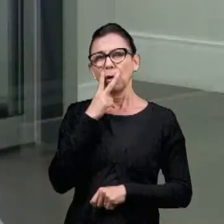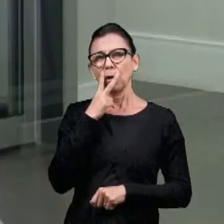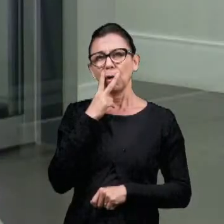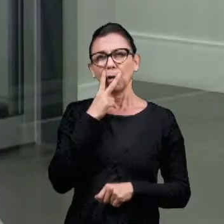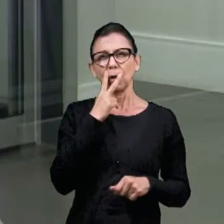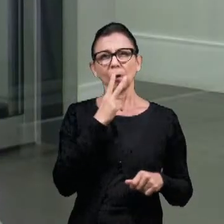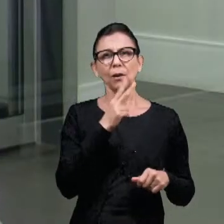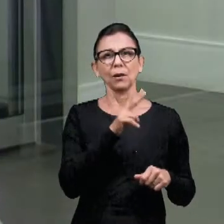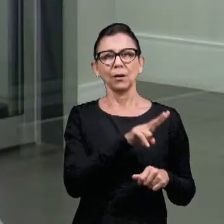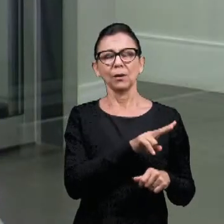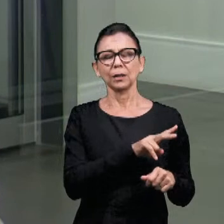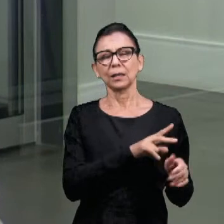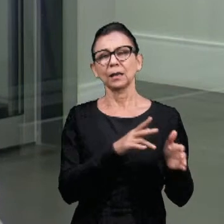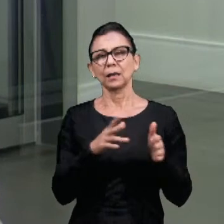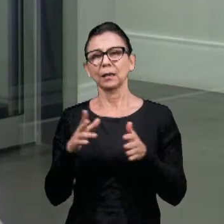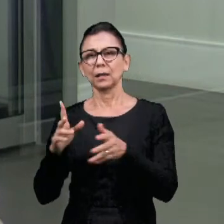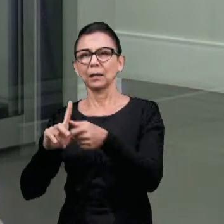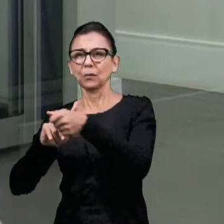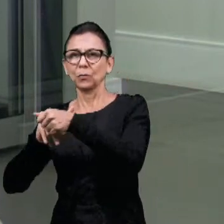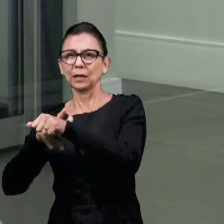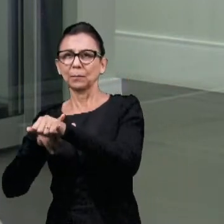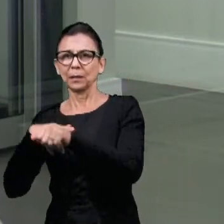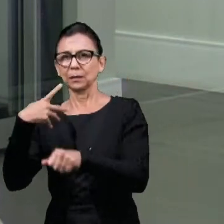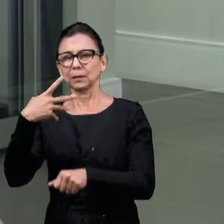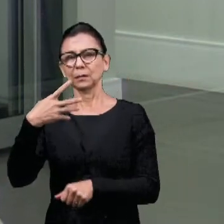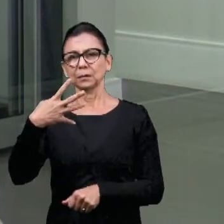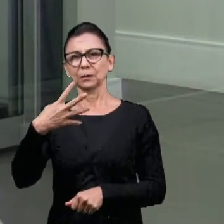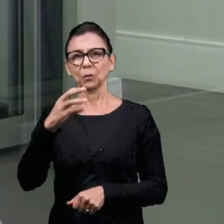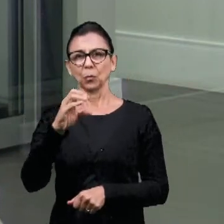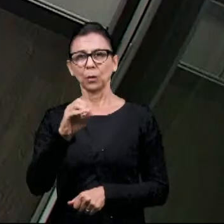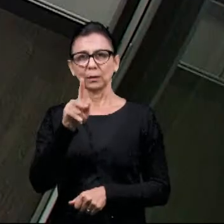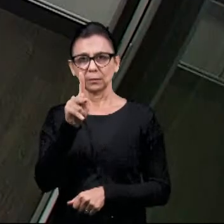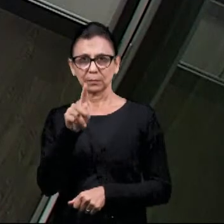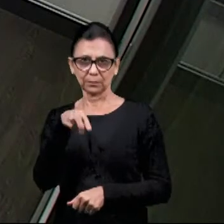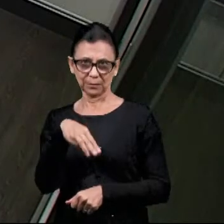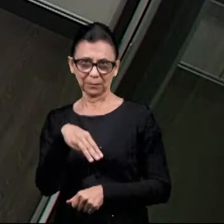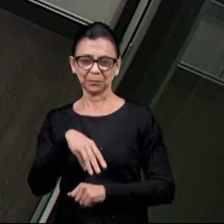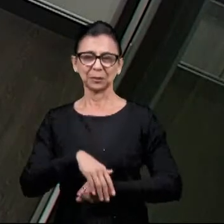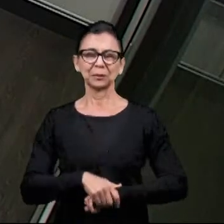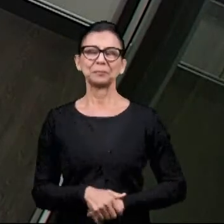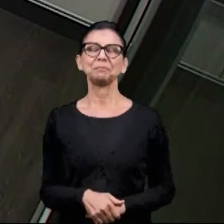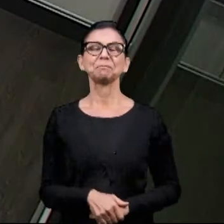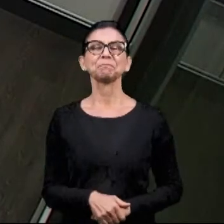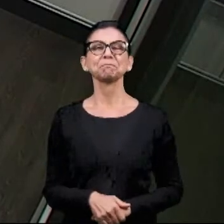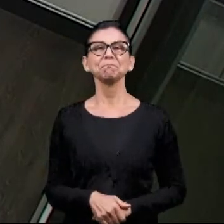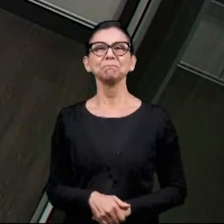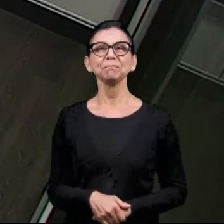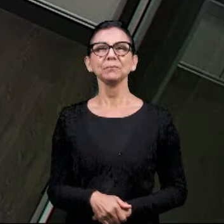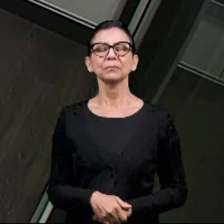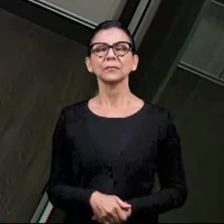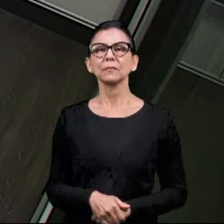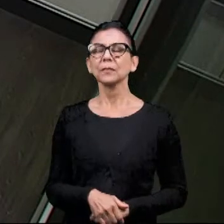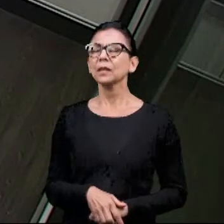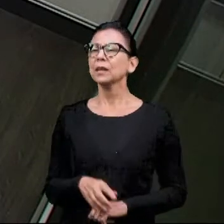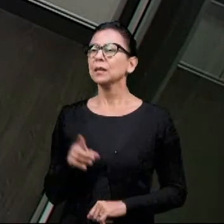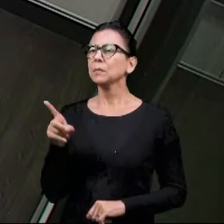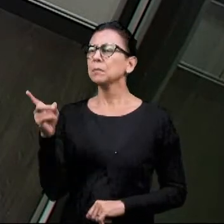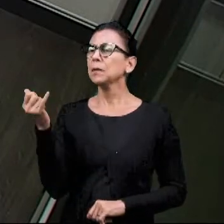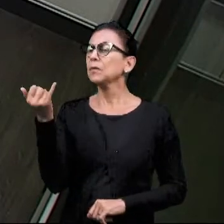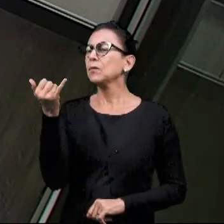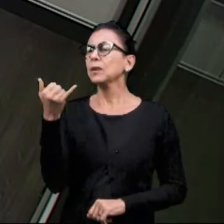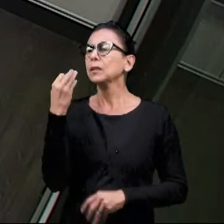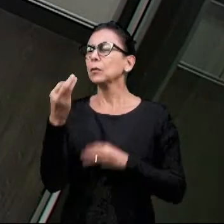lindas, lugar muito frequentado. Não, é muito agradável, muito agradável. Mas, João, fala um pouquinho sobre a obra lá em Guarapari, como é que tem sido.